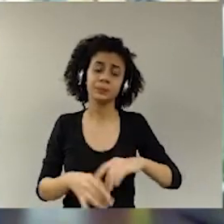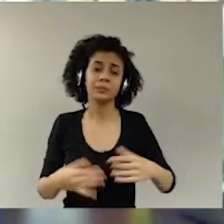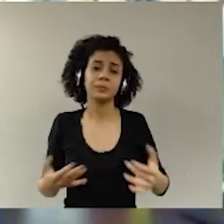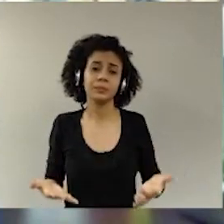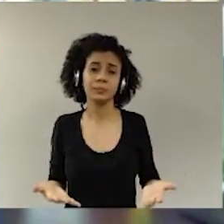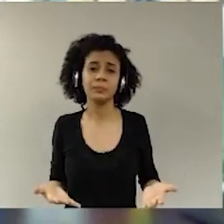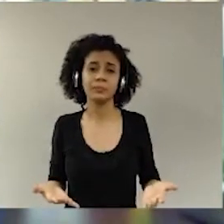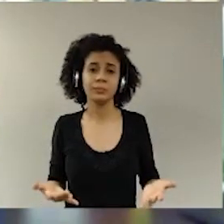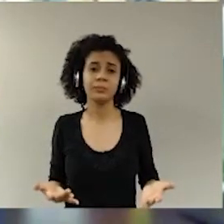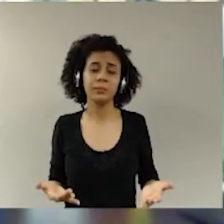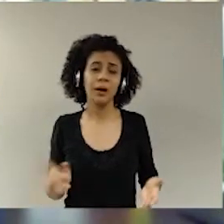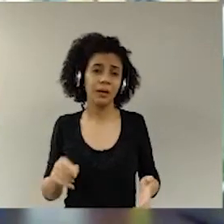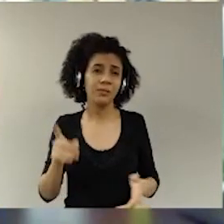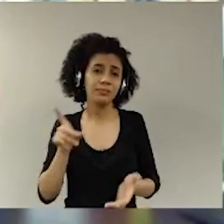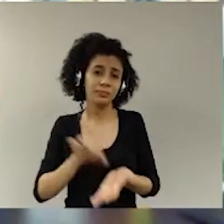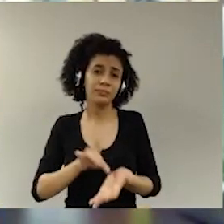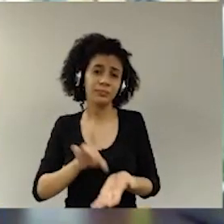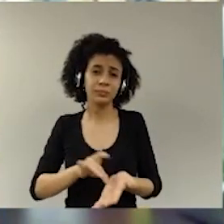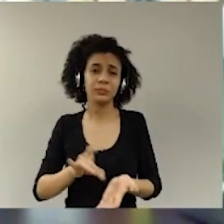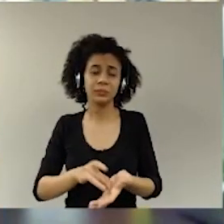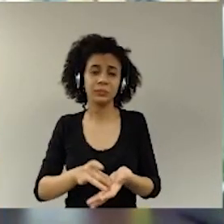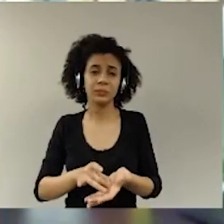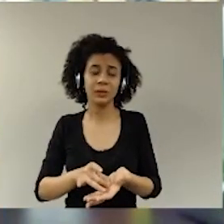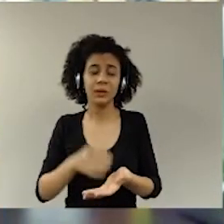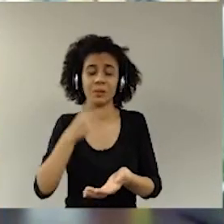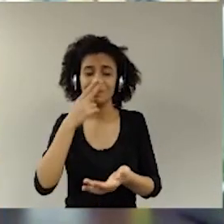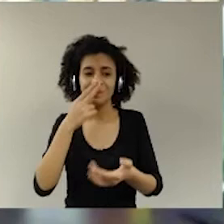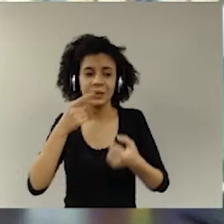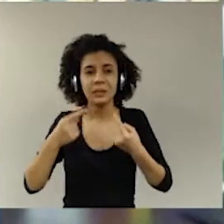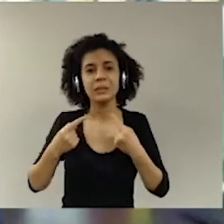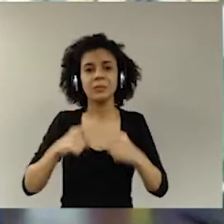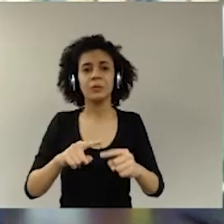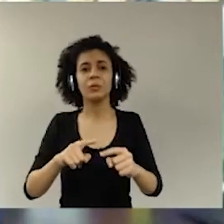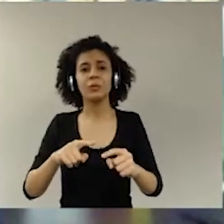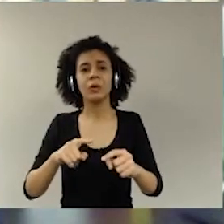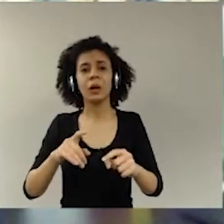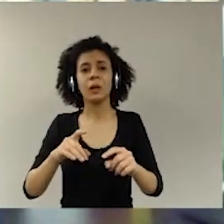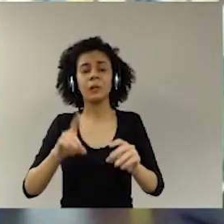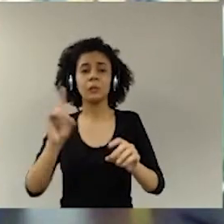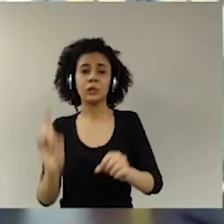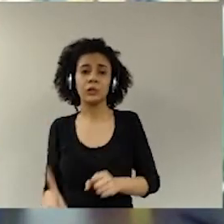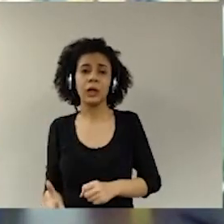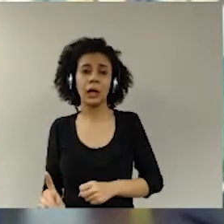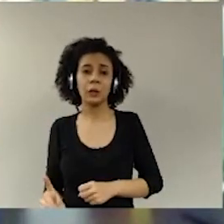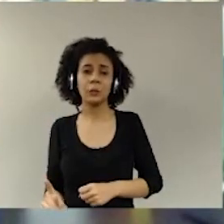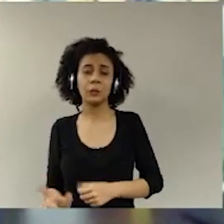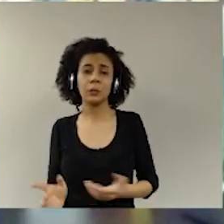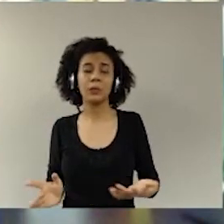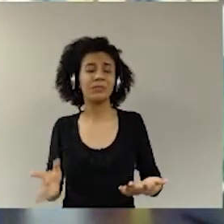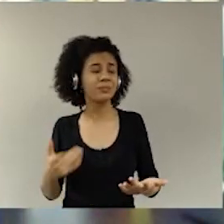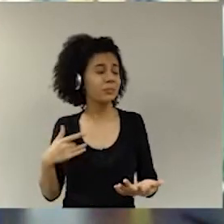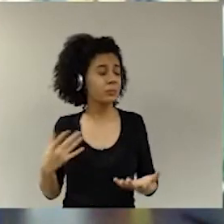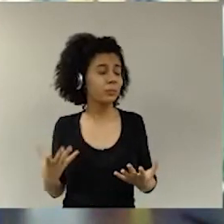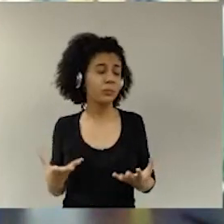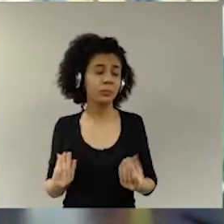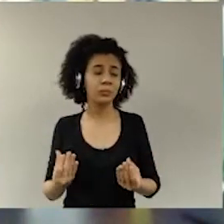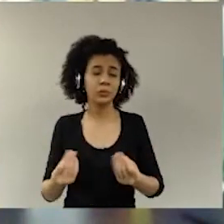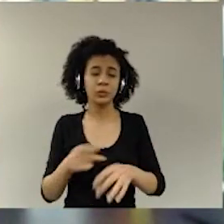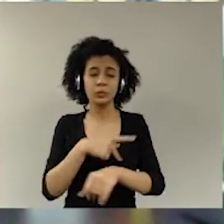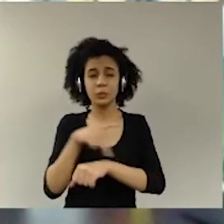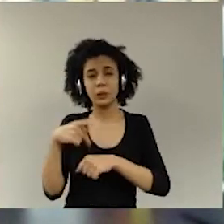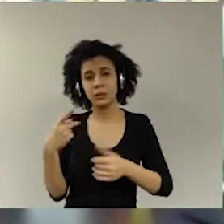Isso é um verdadeiro ataque ao Estado de Direito. Isso tem acontecido em vários